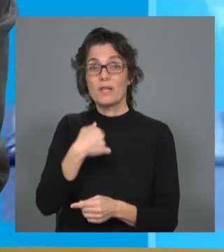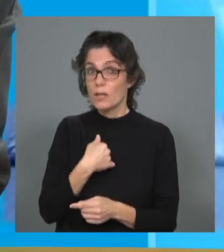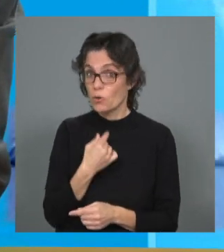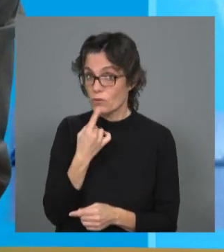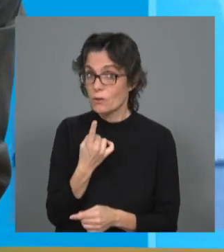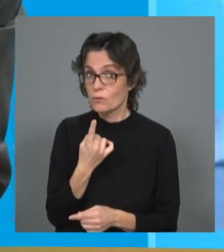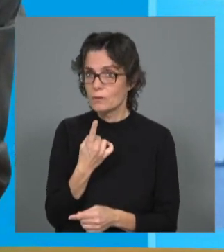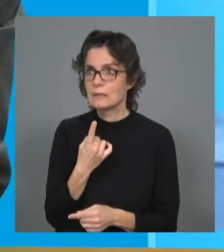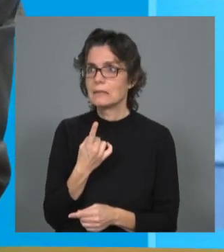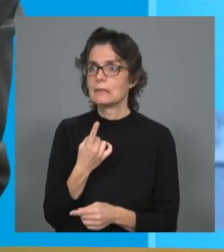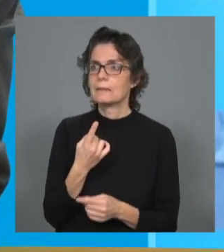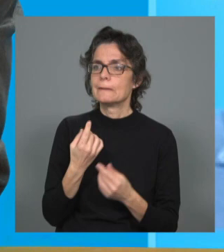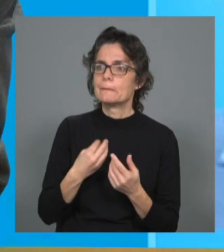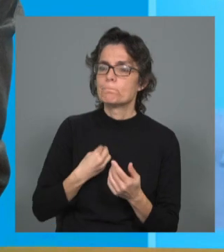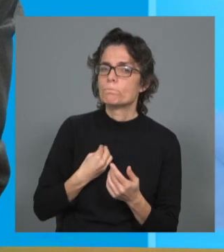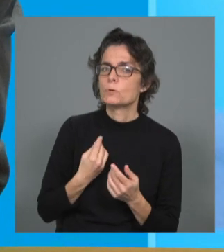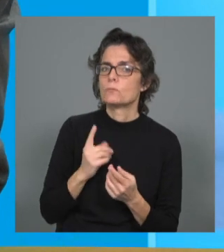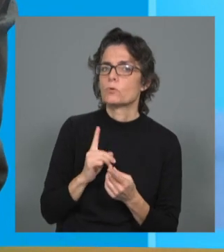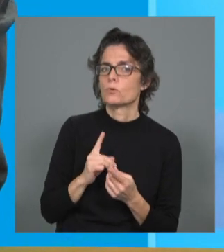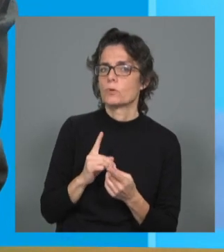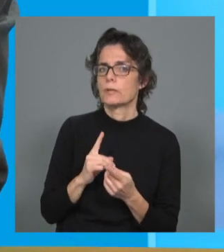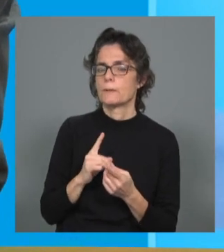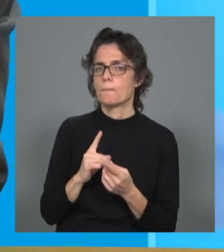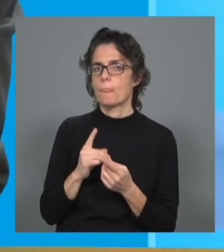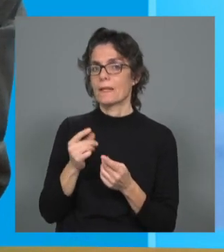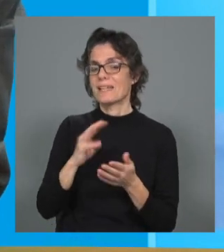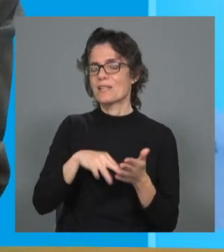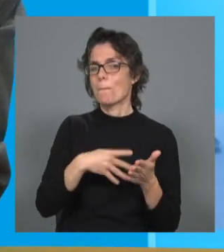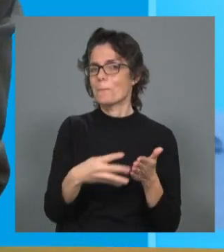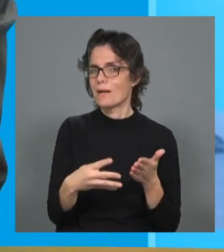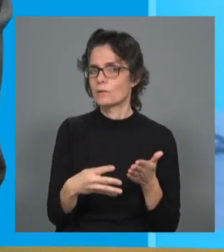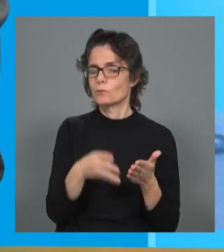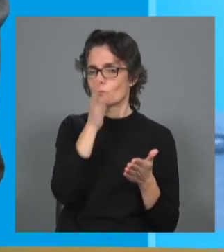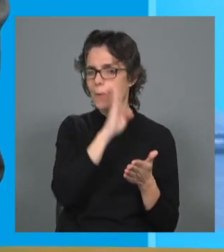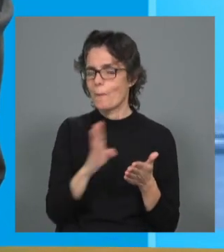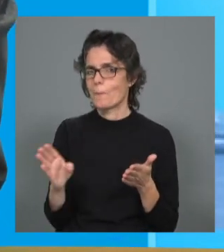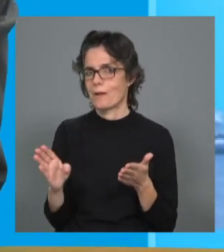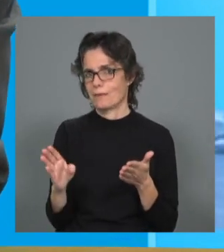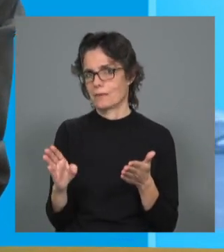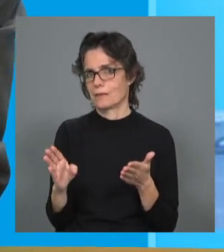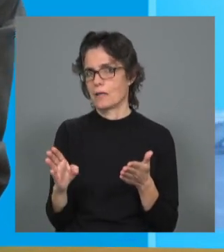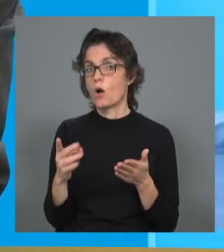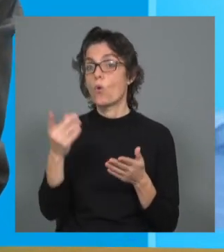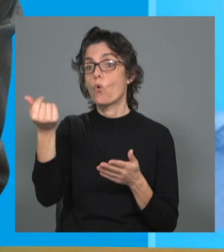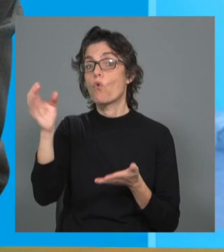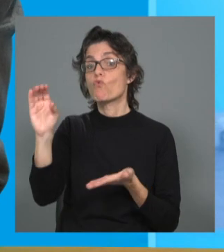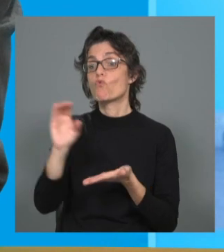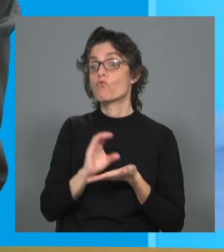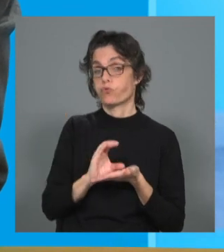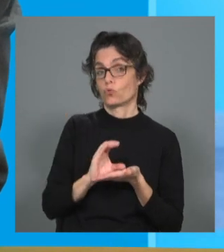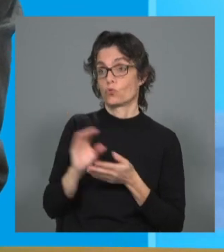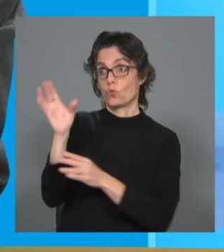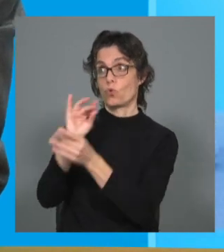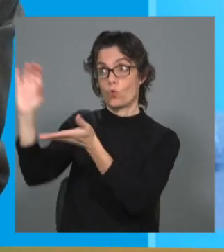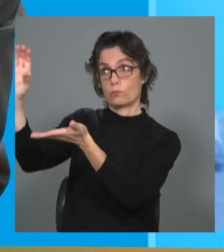plano de recuperação e de resiliência seja mal gasto, ou seja gasto nas mesmas coisas em que os fundos estruturais europeus